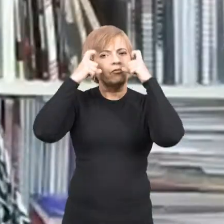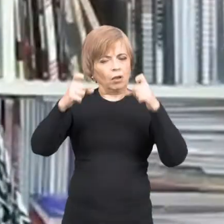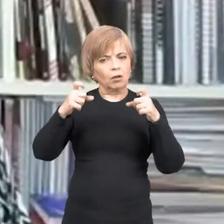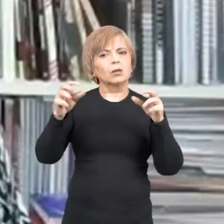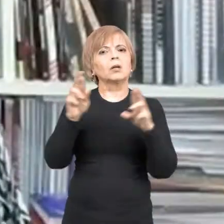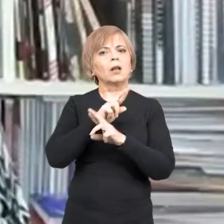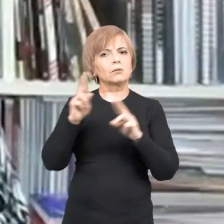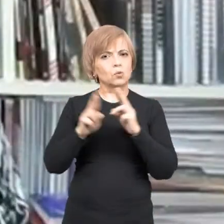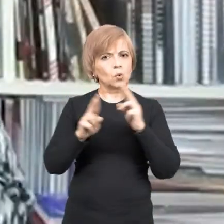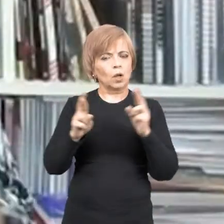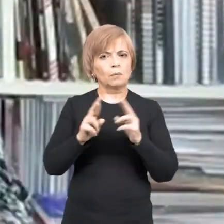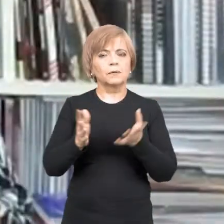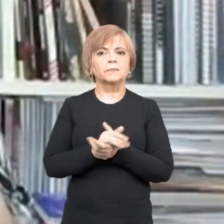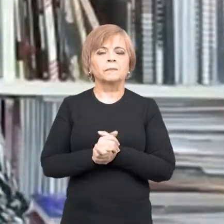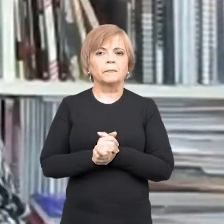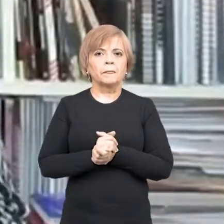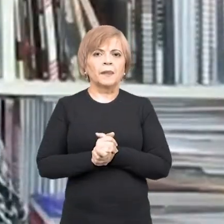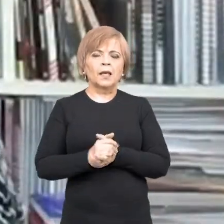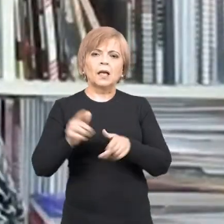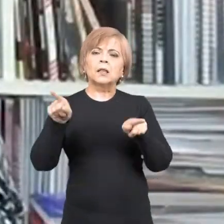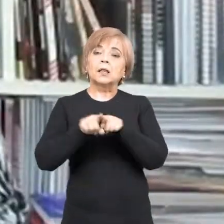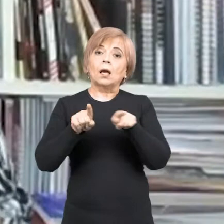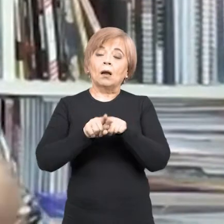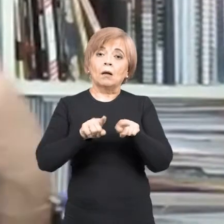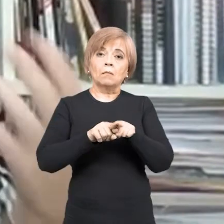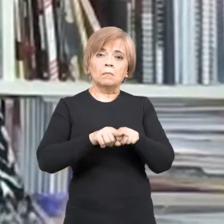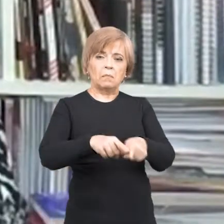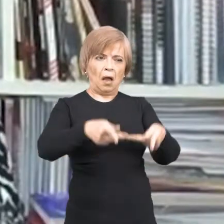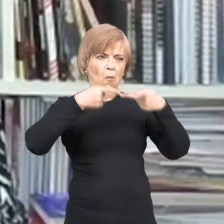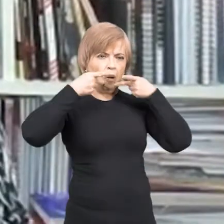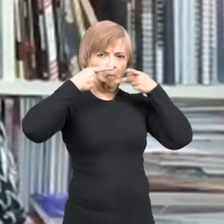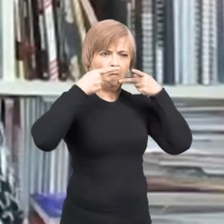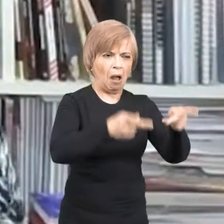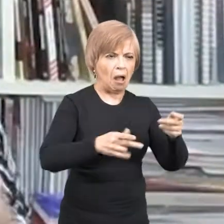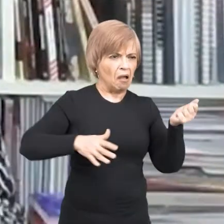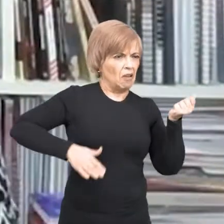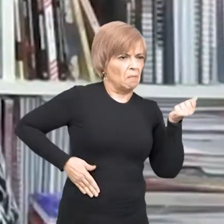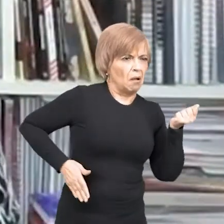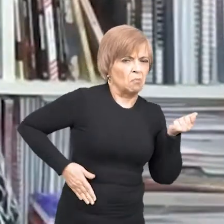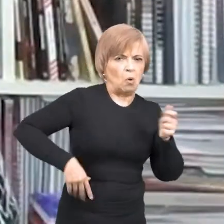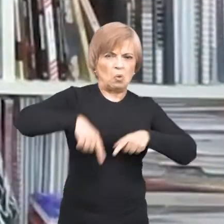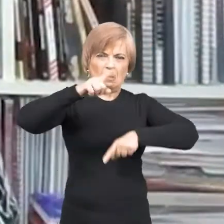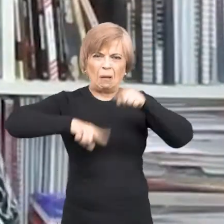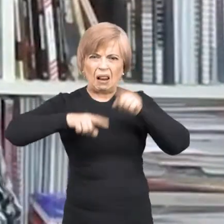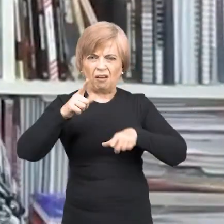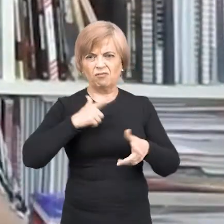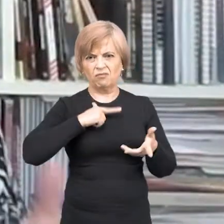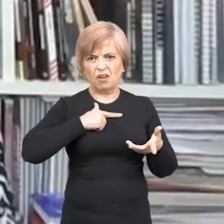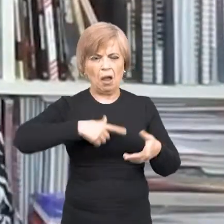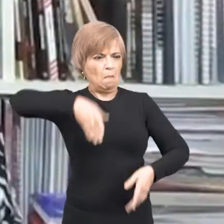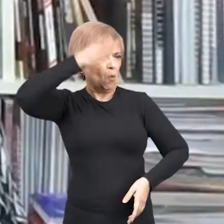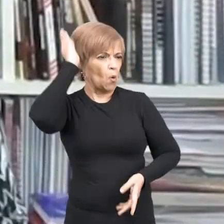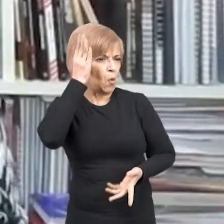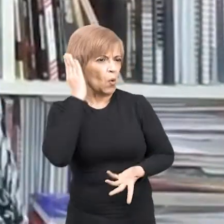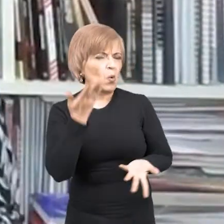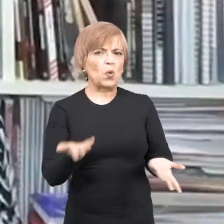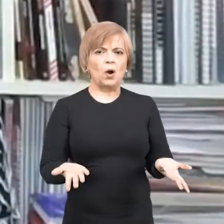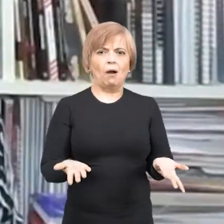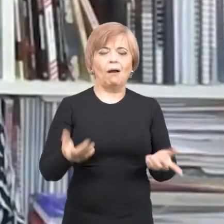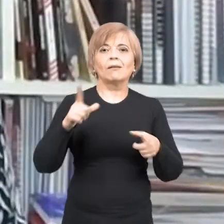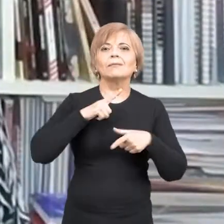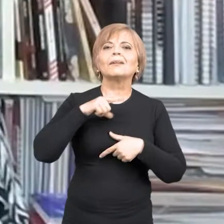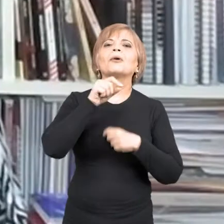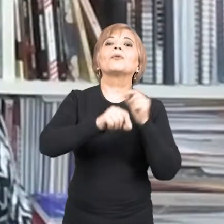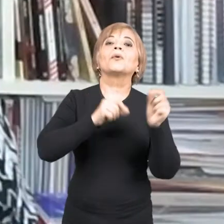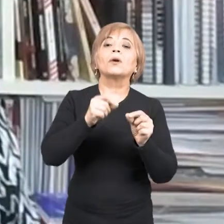nos relacionamentos. Os xingamentos, chamar de vagabunda, de todos os palavrões possíveis, burra e